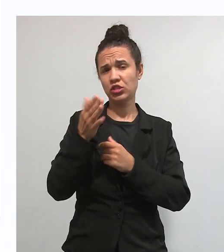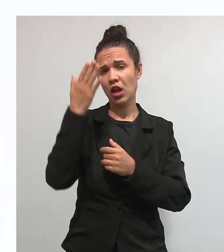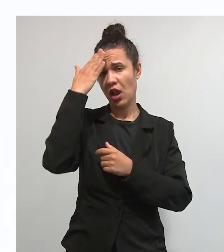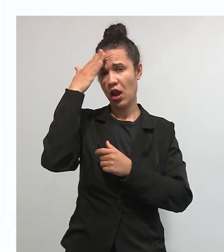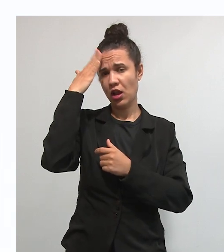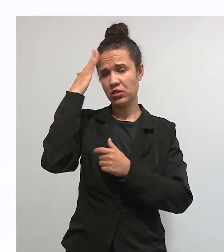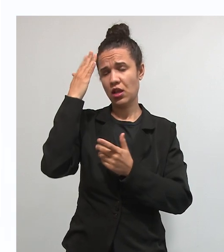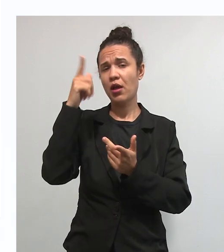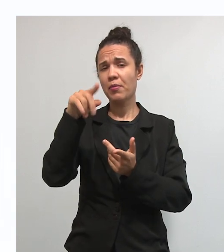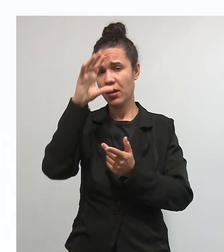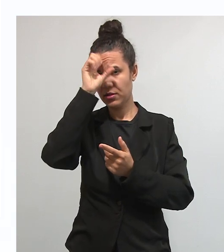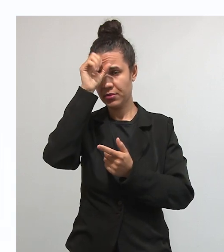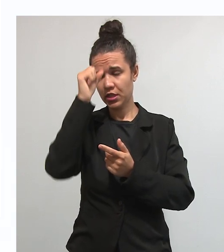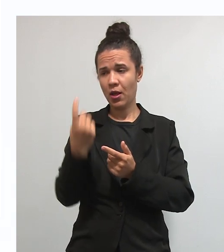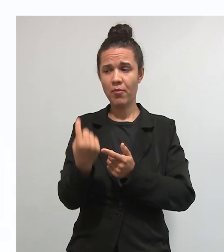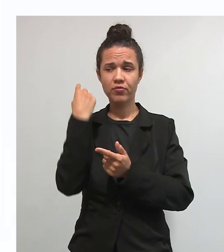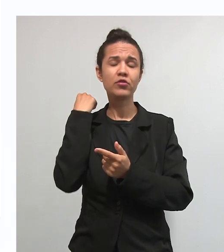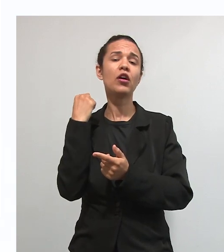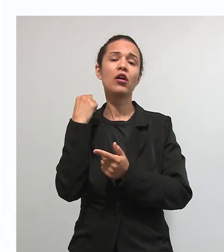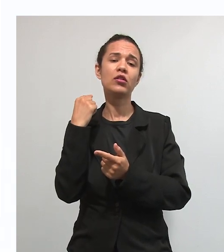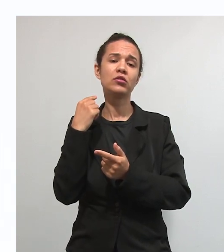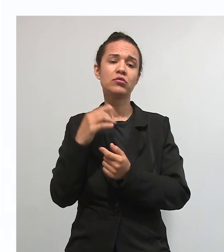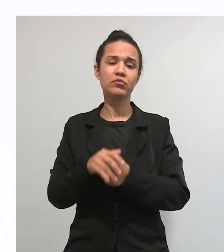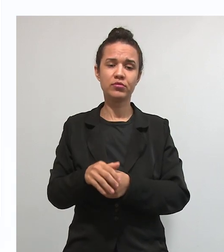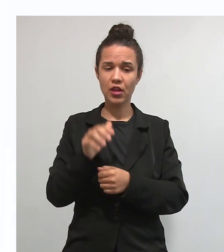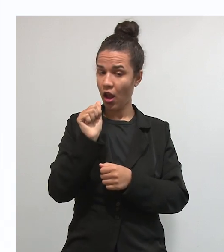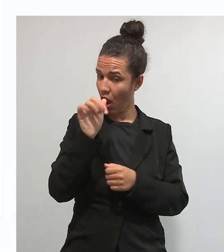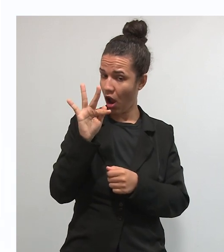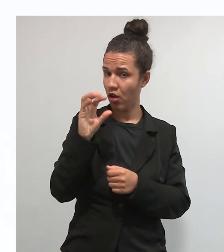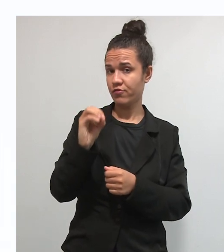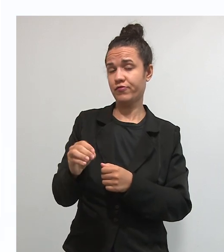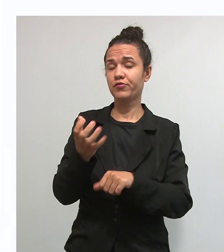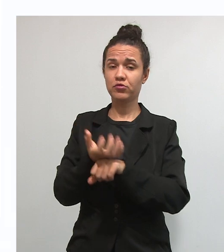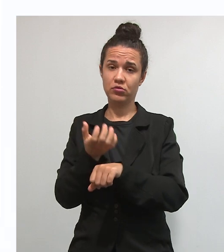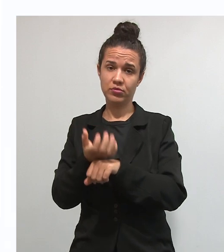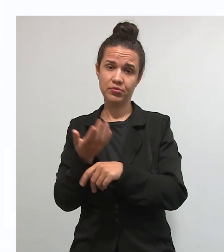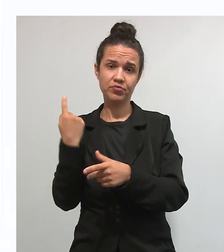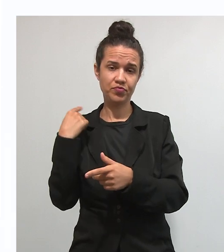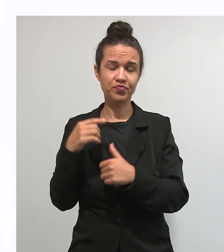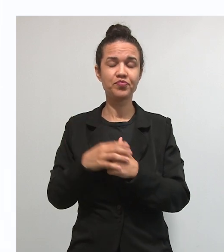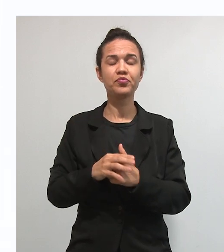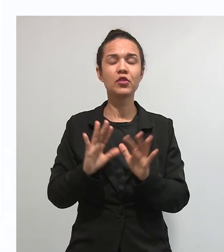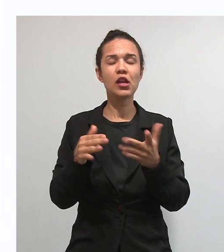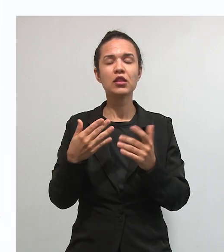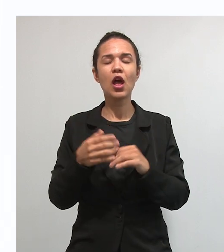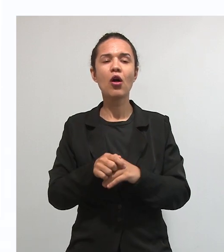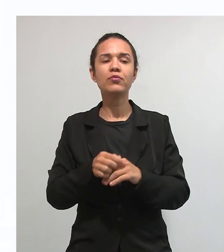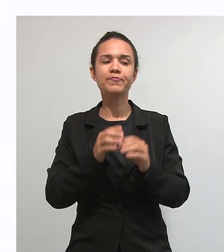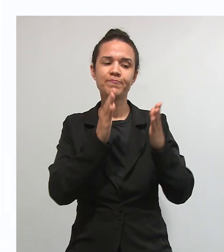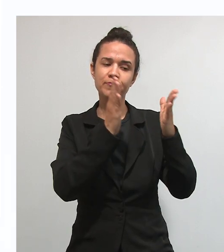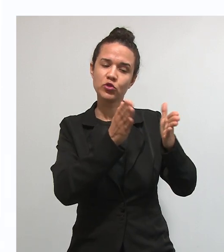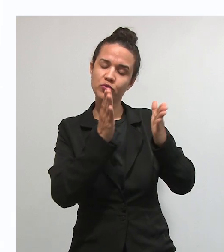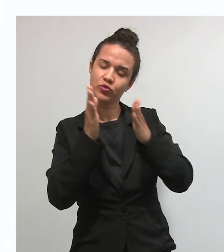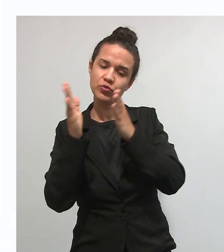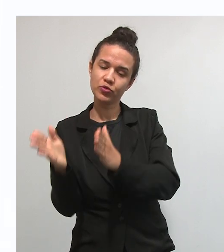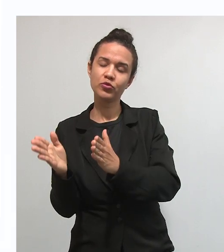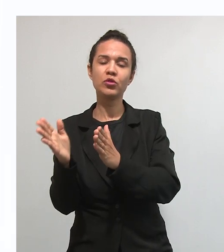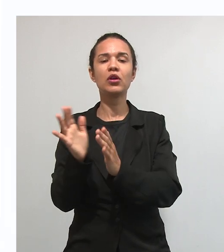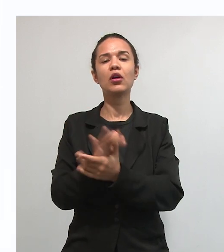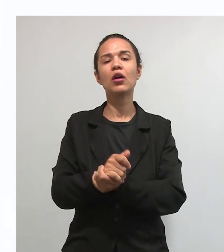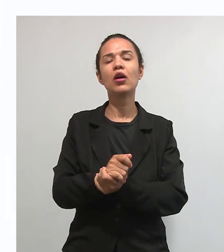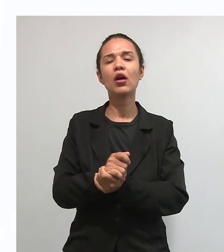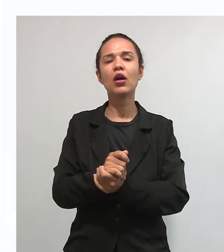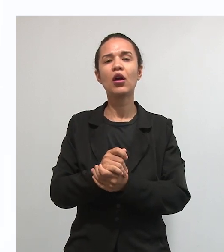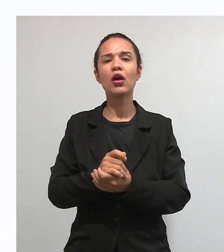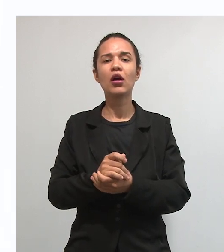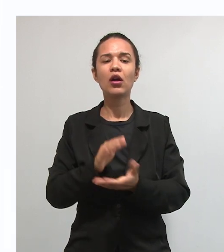também, essas categorias lá em AFO. Então, quanto à classificação, só para lembrar, classificação da despesa ela é o quê? Ela